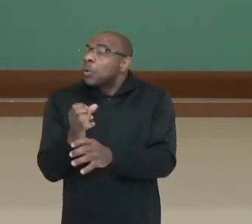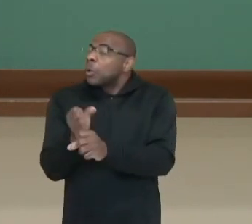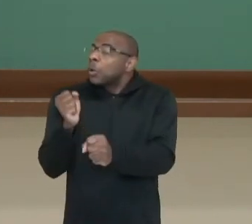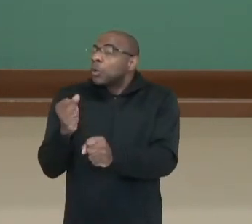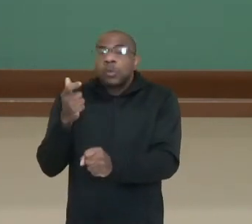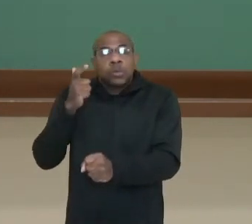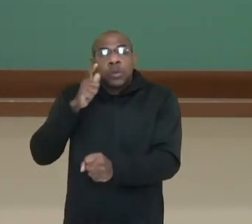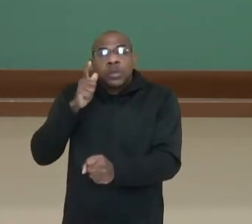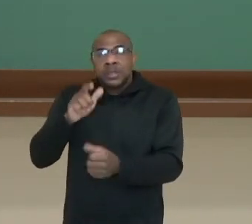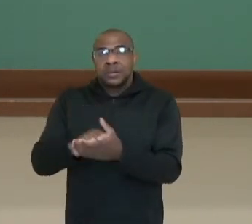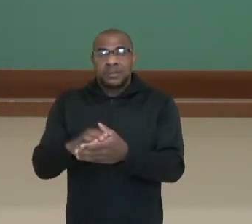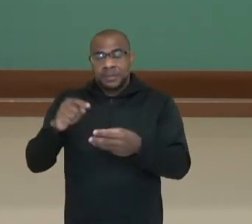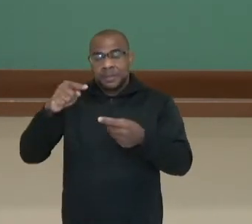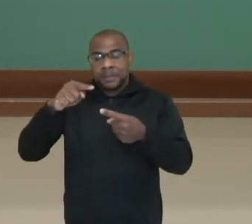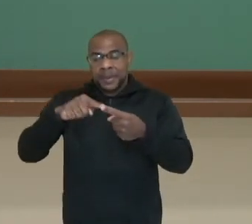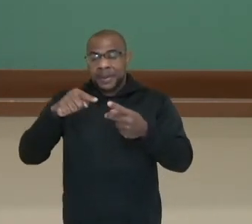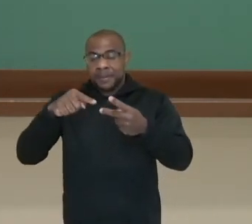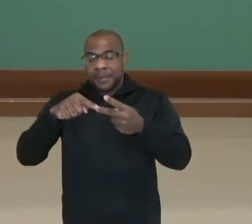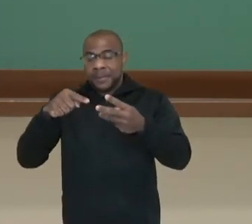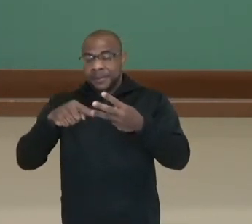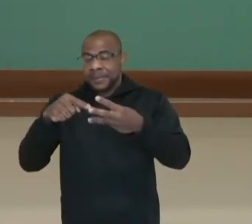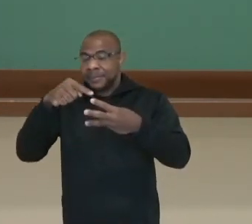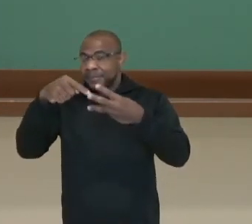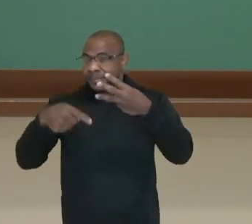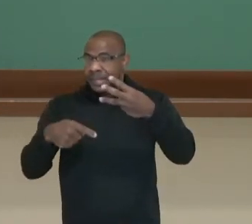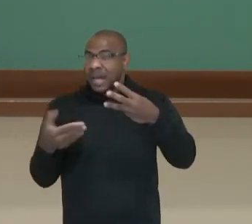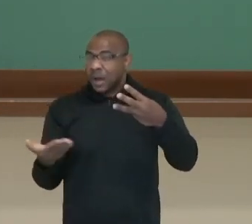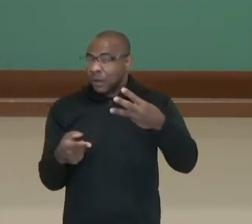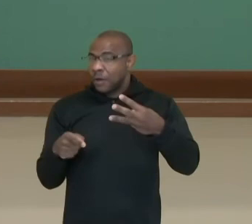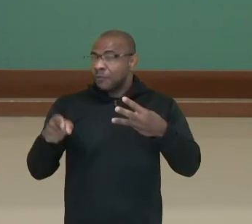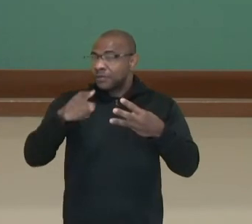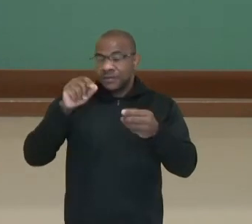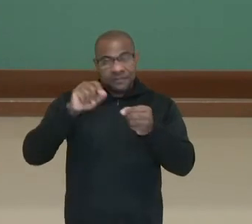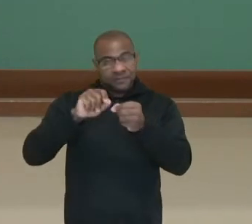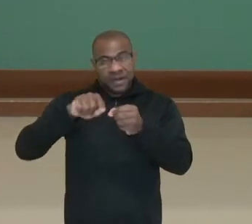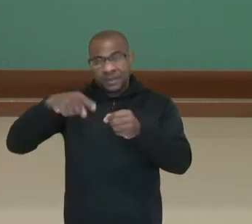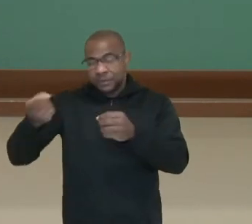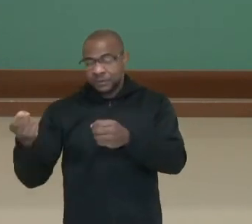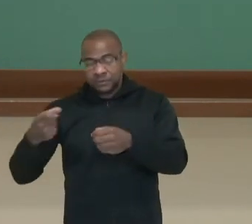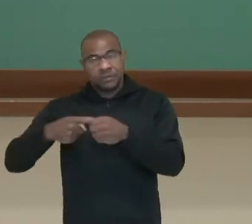tem uma, na letra B tem outra, agora é com você, depois a gente corrige.